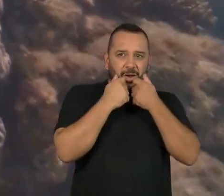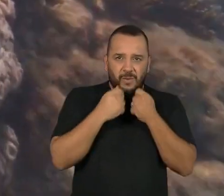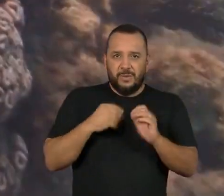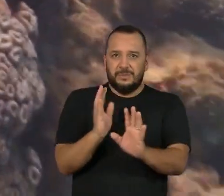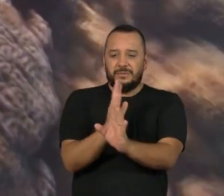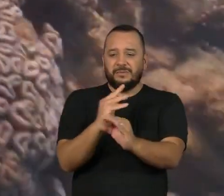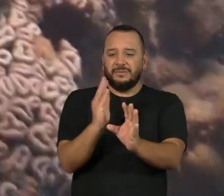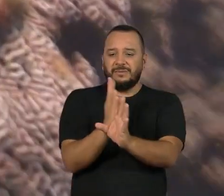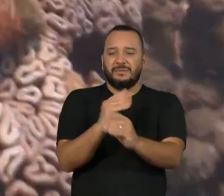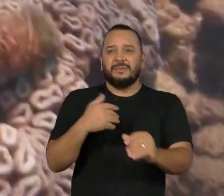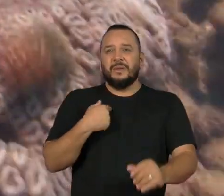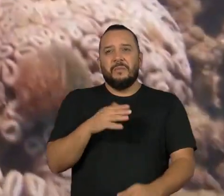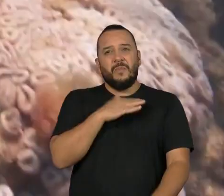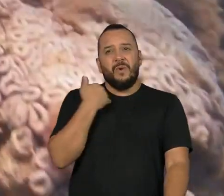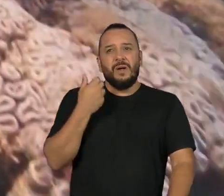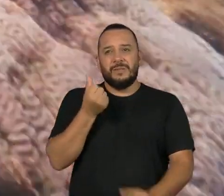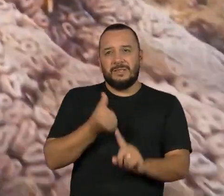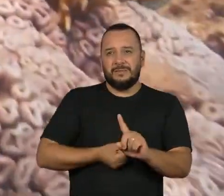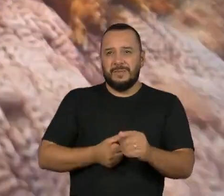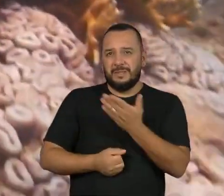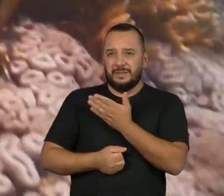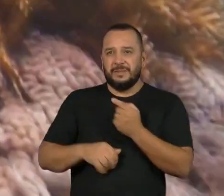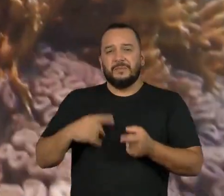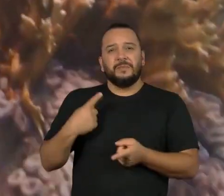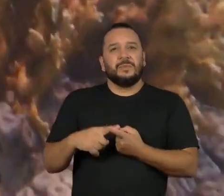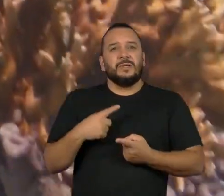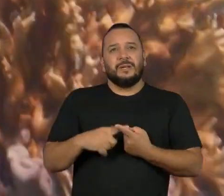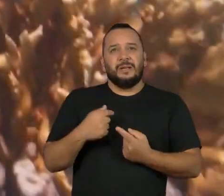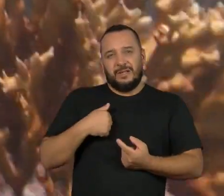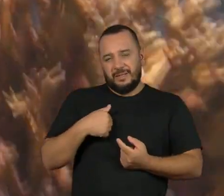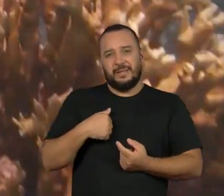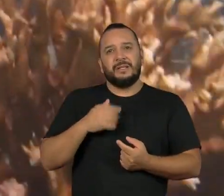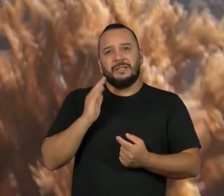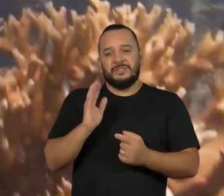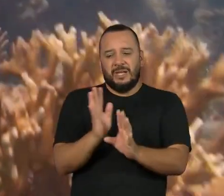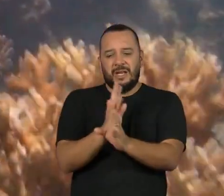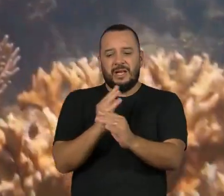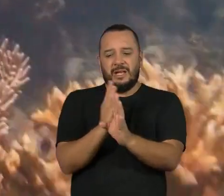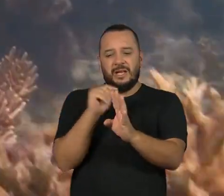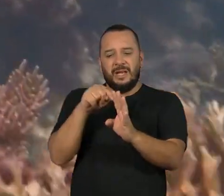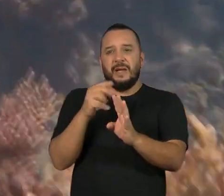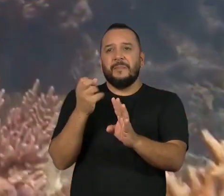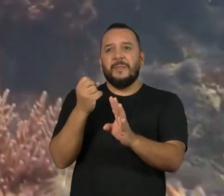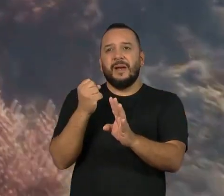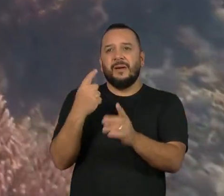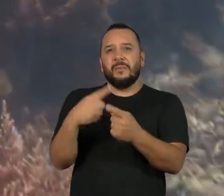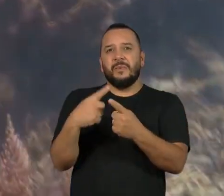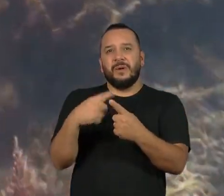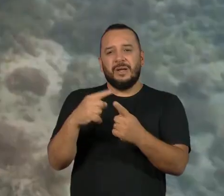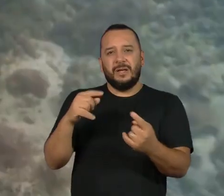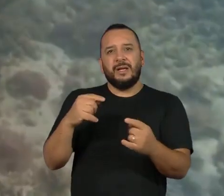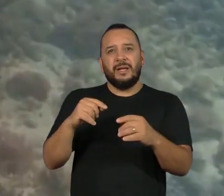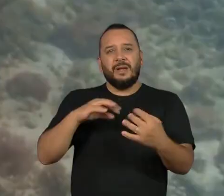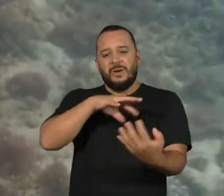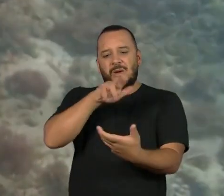nos últimos 6 meses, resultado do branqueamento causado pelo aquecimento dos